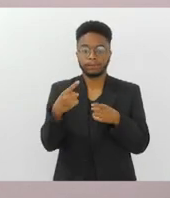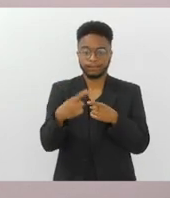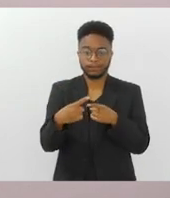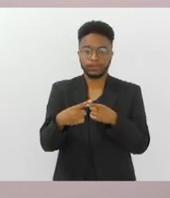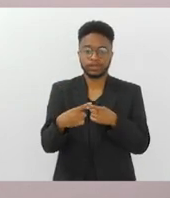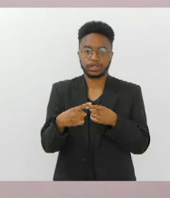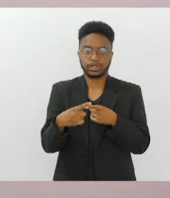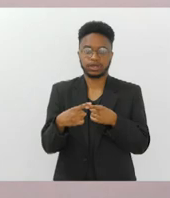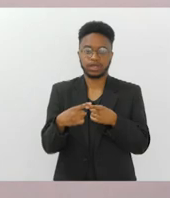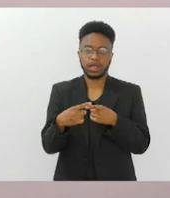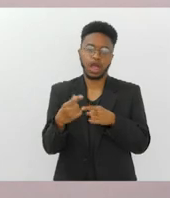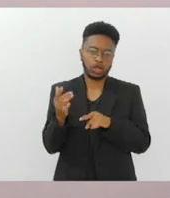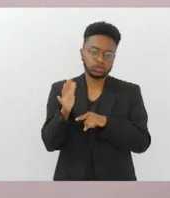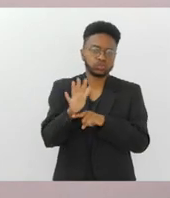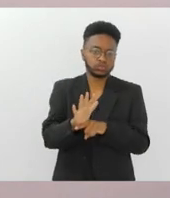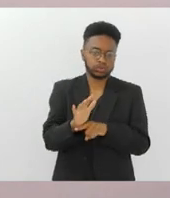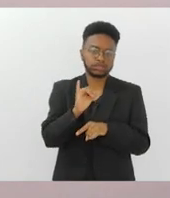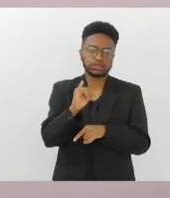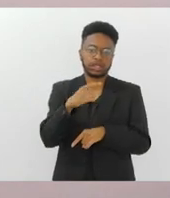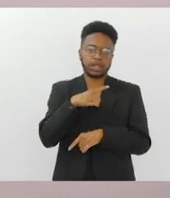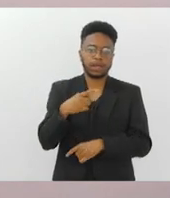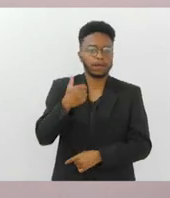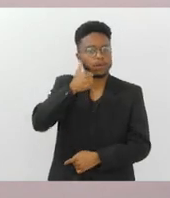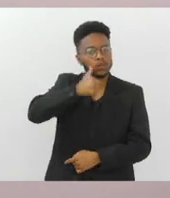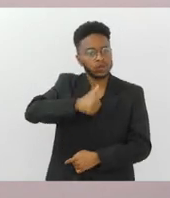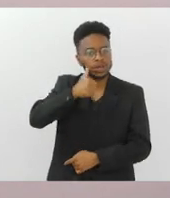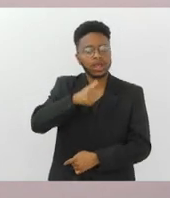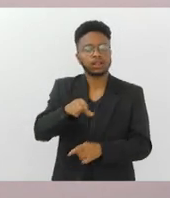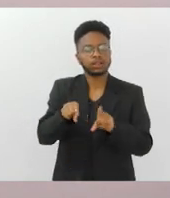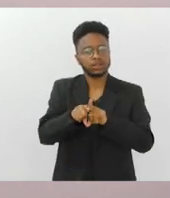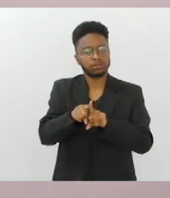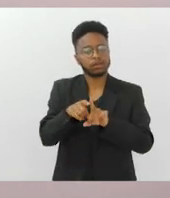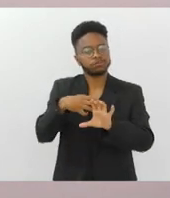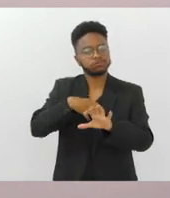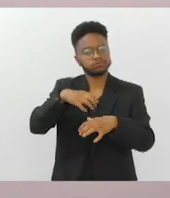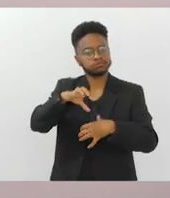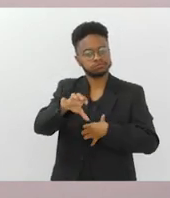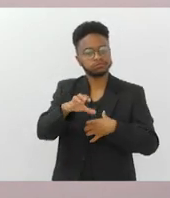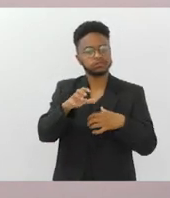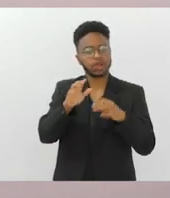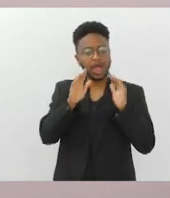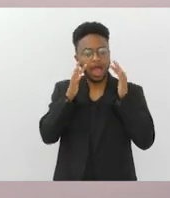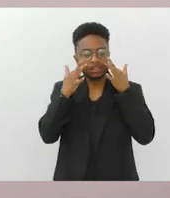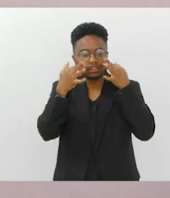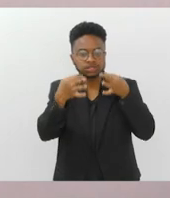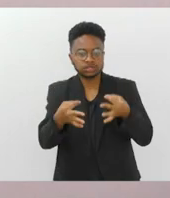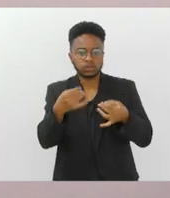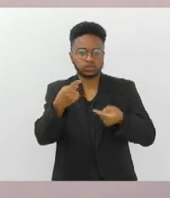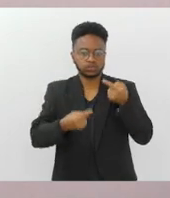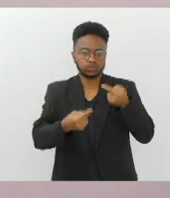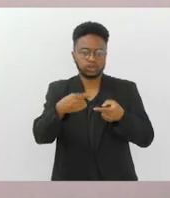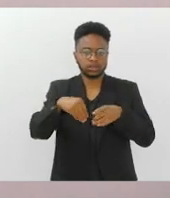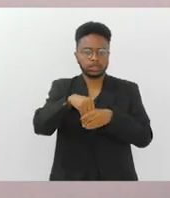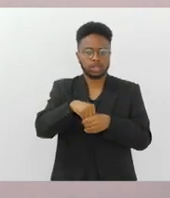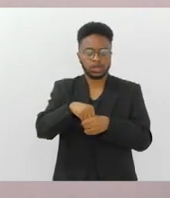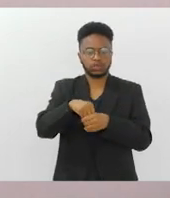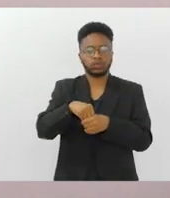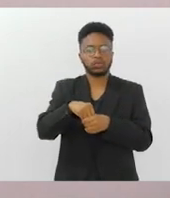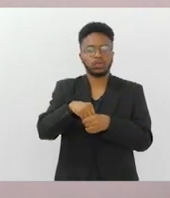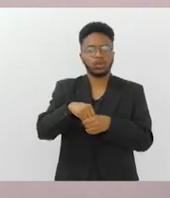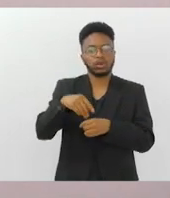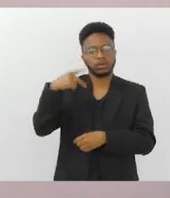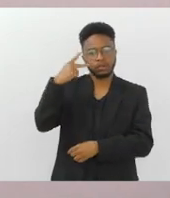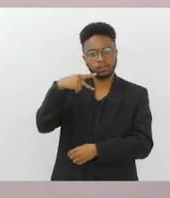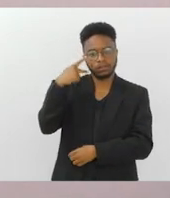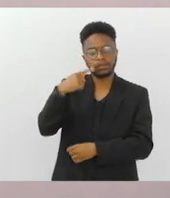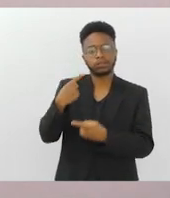ter mulheres também sensíveis a esse debate dentro dos parlamentos, porque senão a